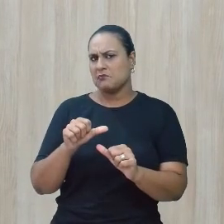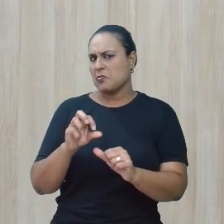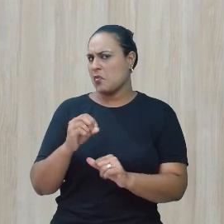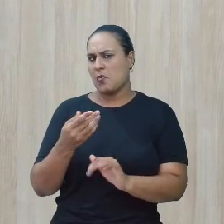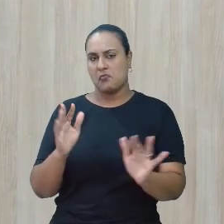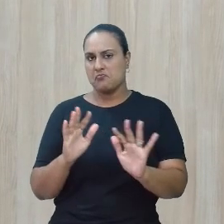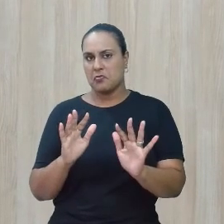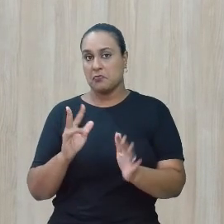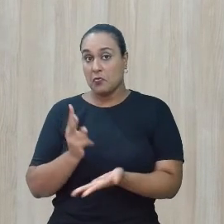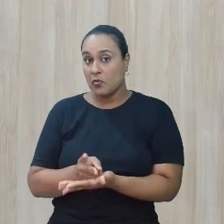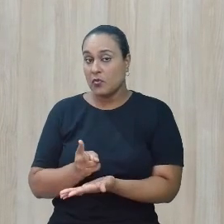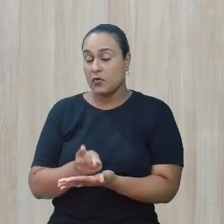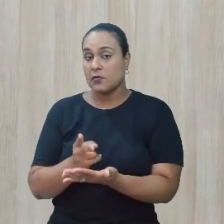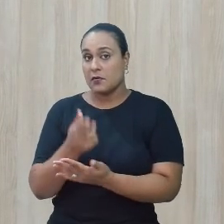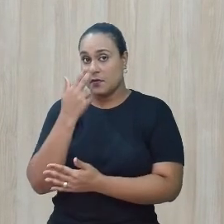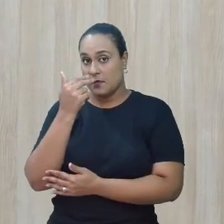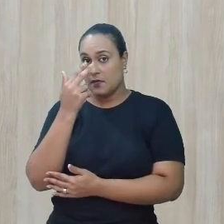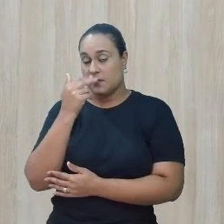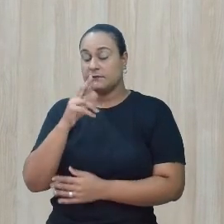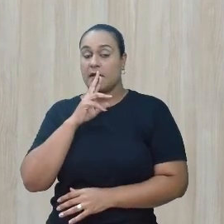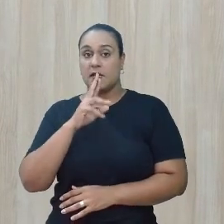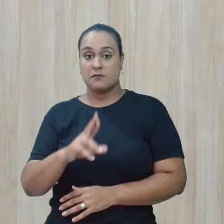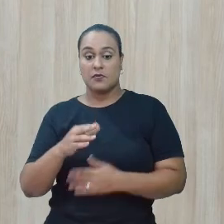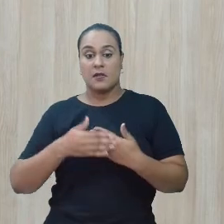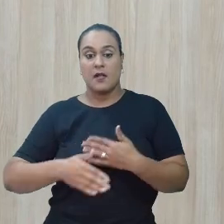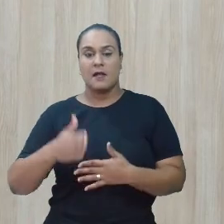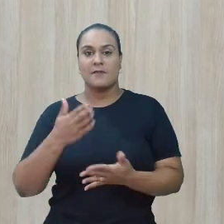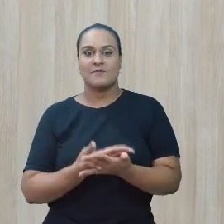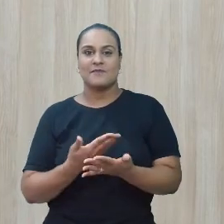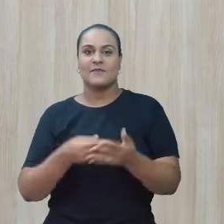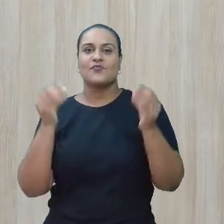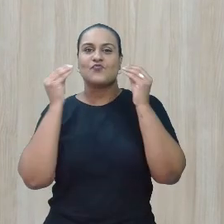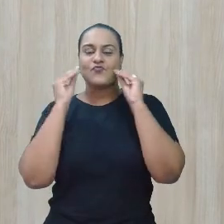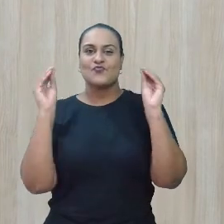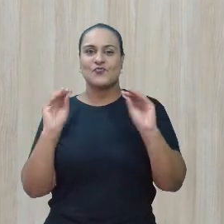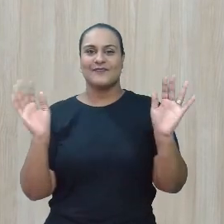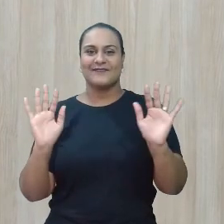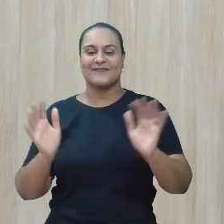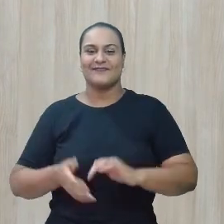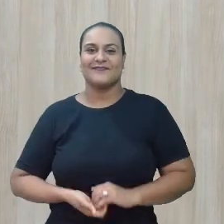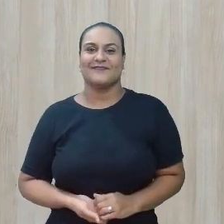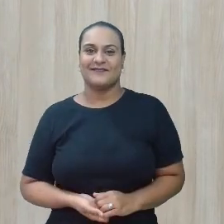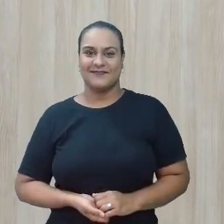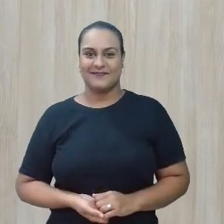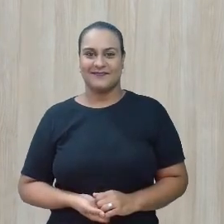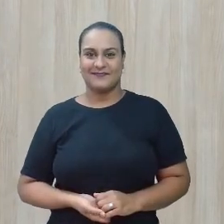não? Será que continua a mesma coisa? A gente responde na próxima aula. Um cheiro e até breve.